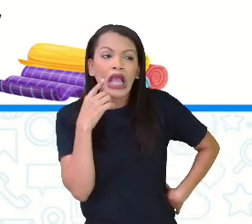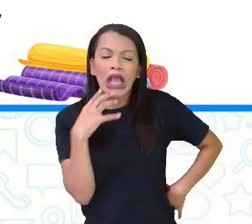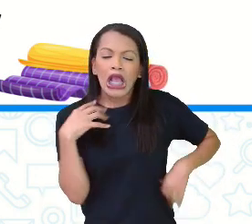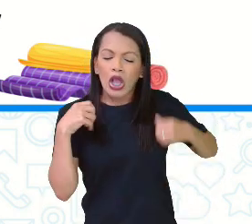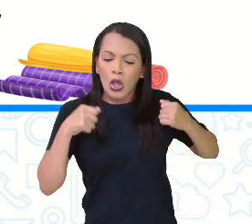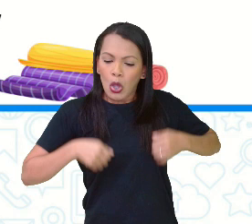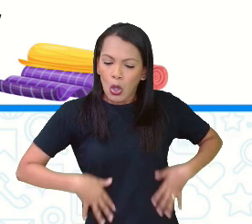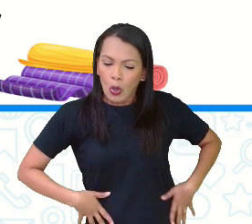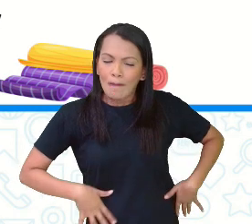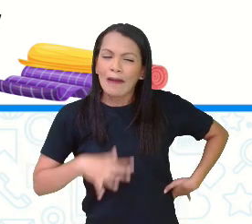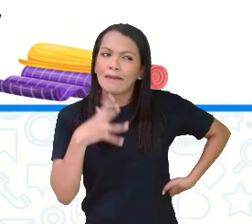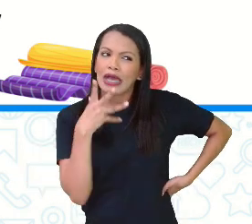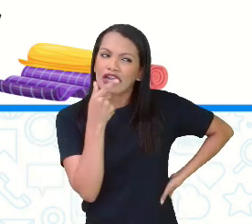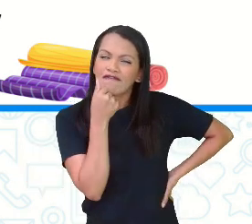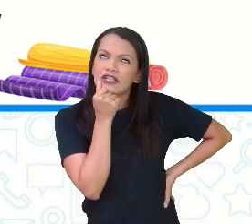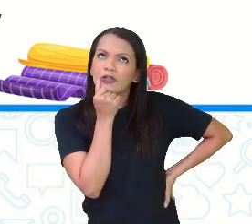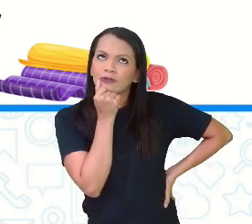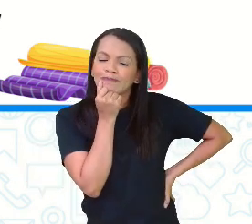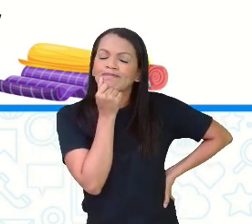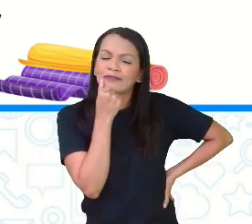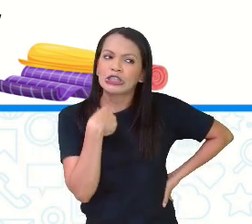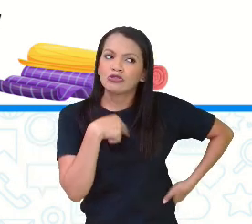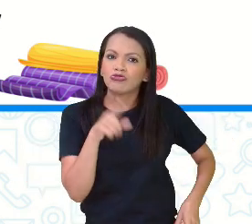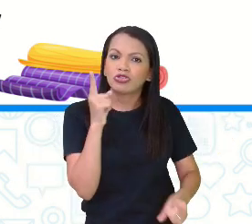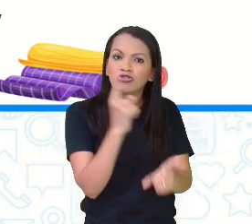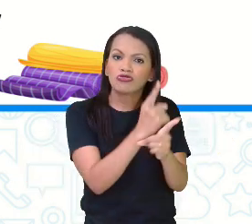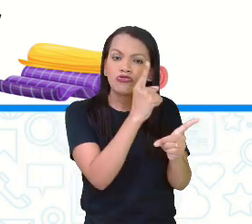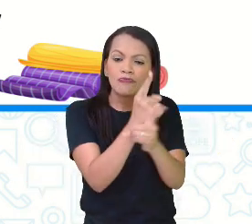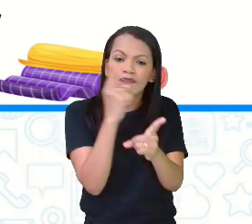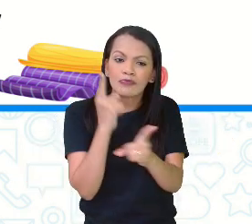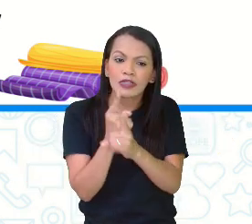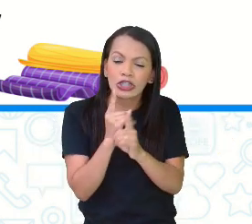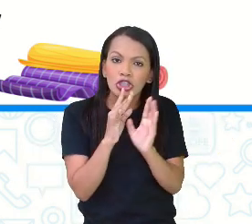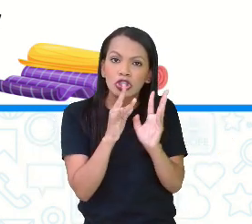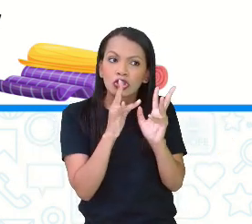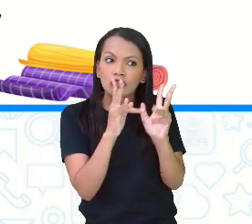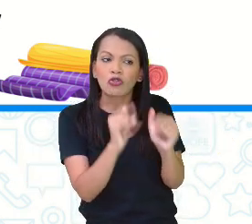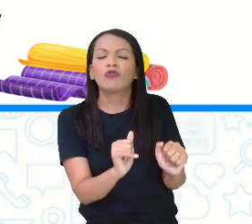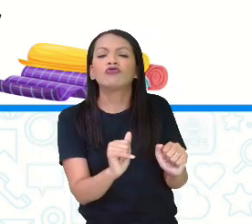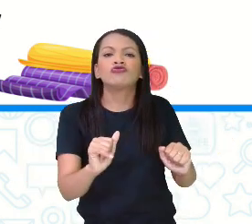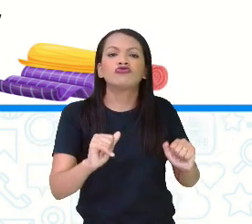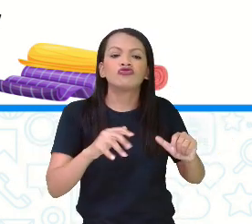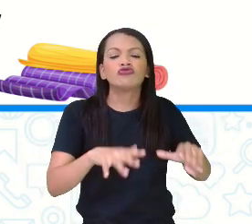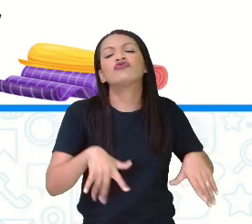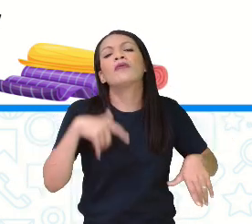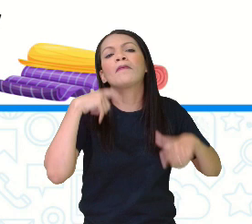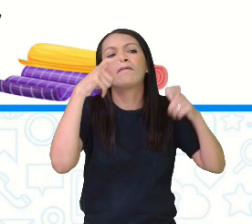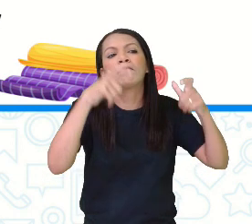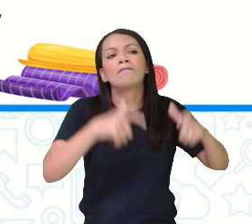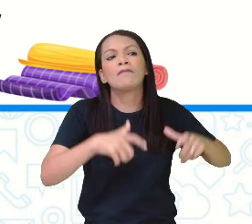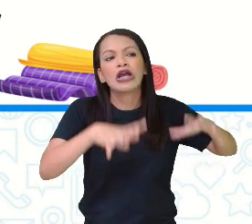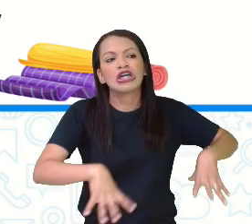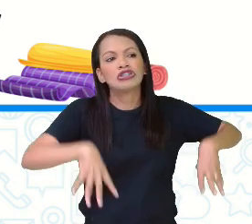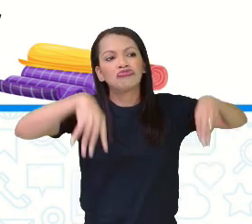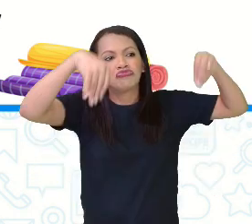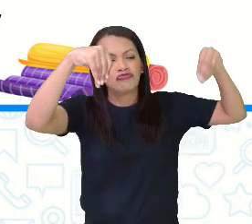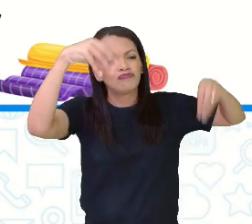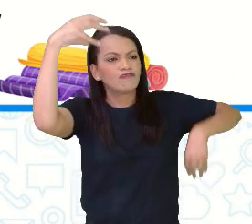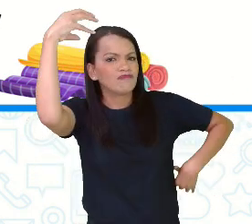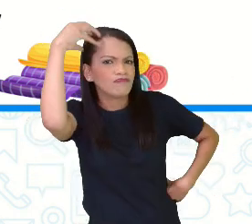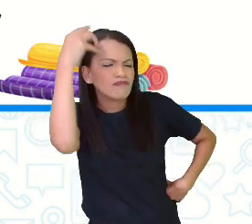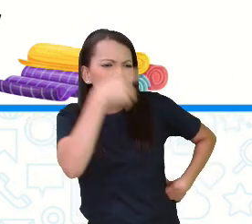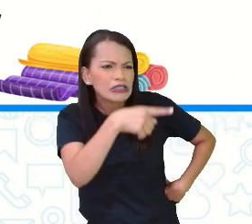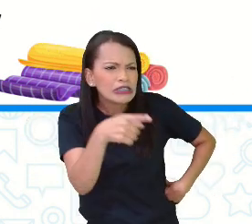eu vestisse um deles, poderia descobrir todos aqueles em meu reino carecem das qualidades